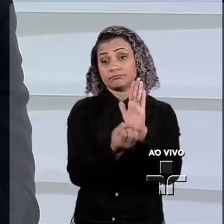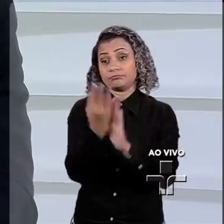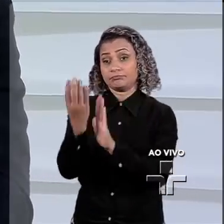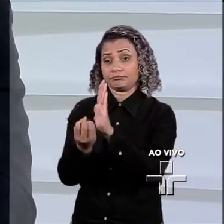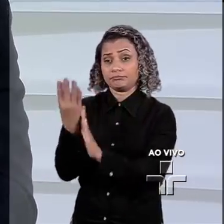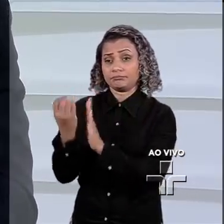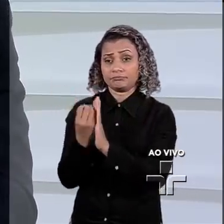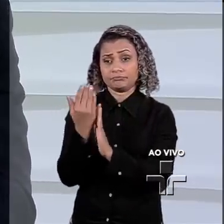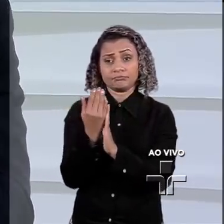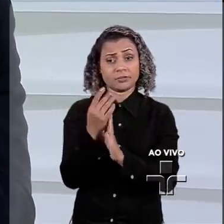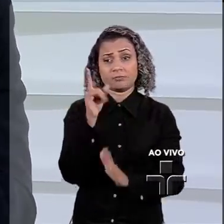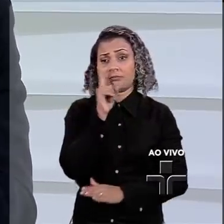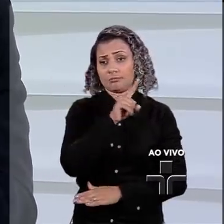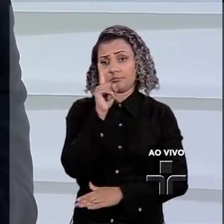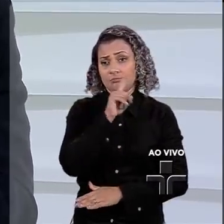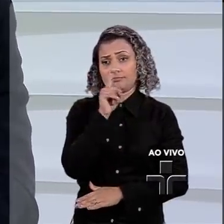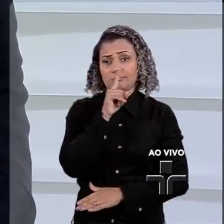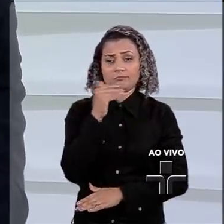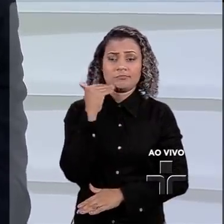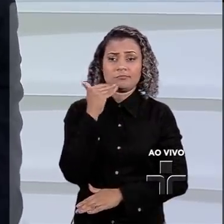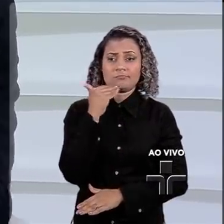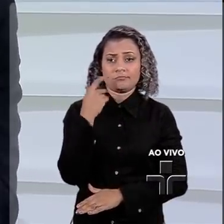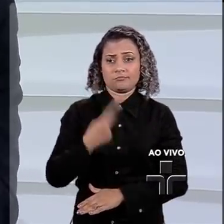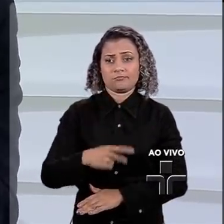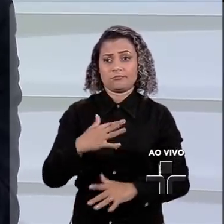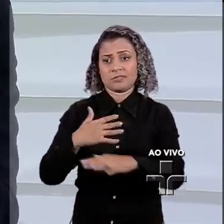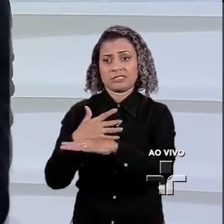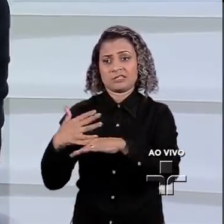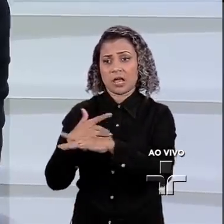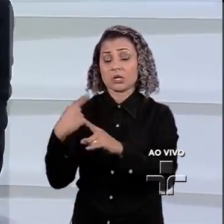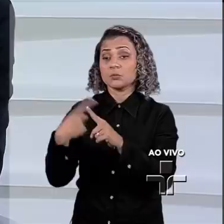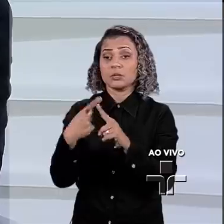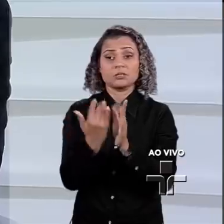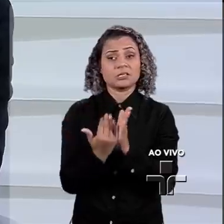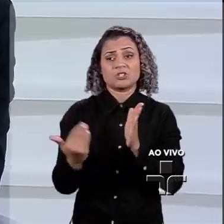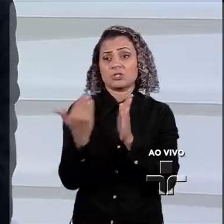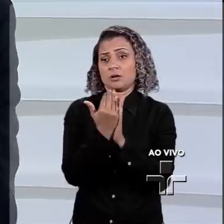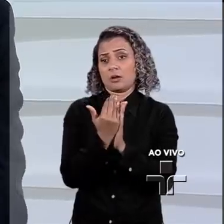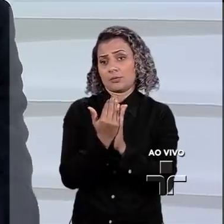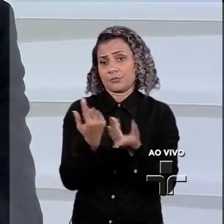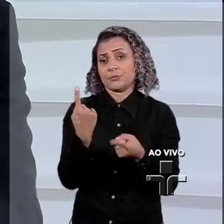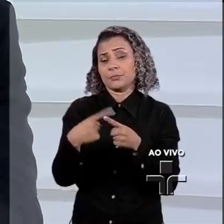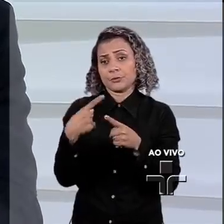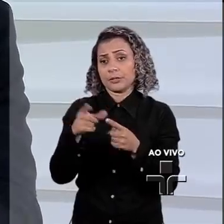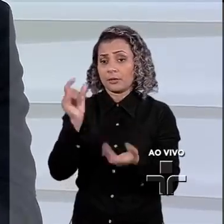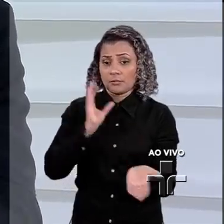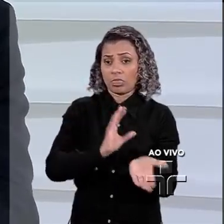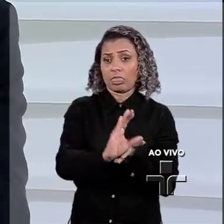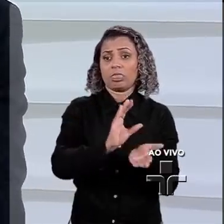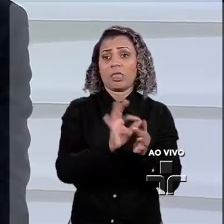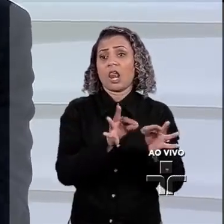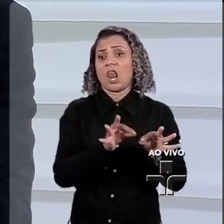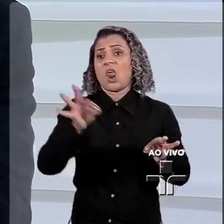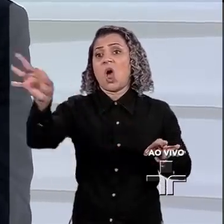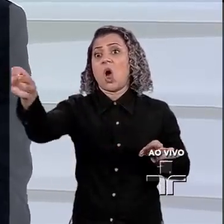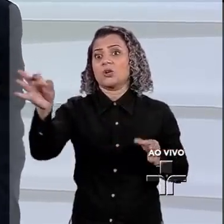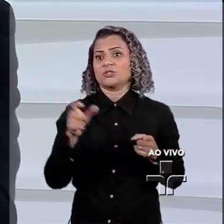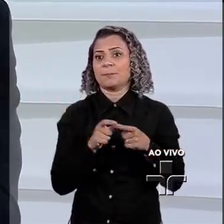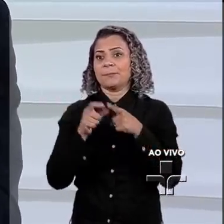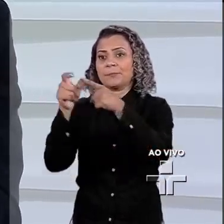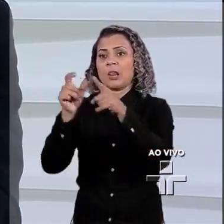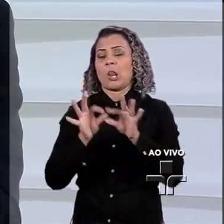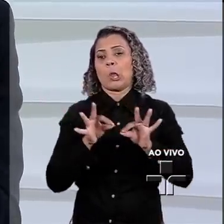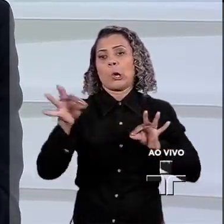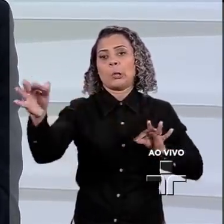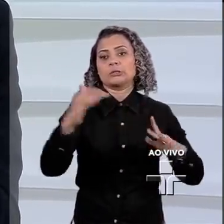contribuiu mal para as cidades, porque fundamentalmente, os empreendimentos são muito longe dos centros